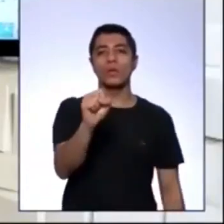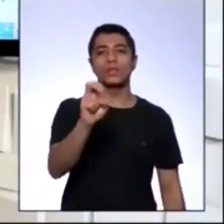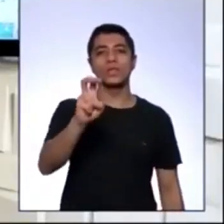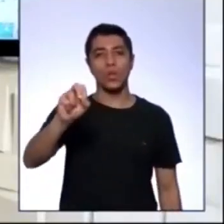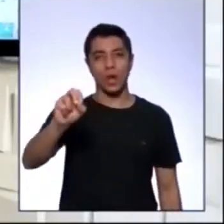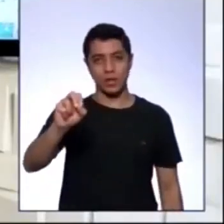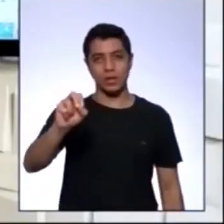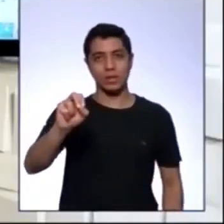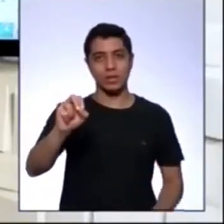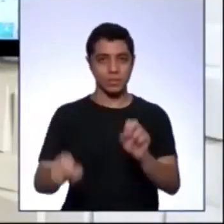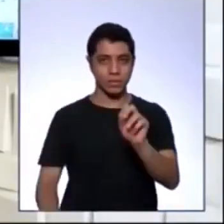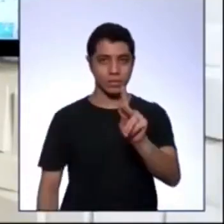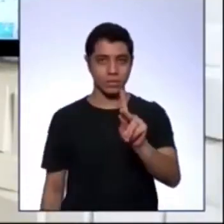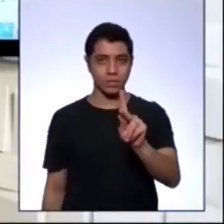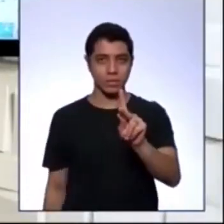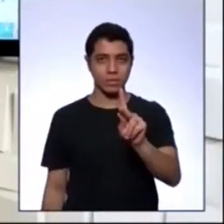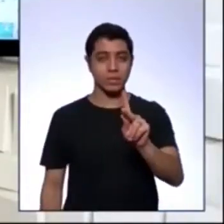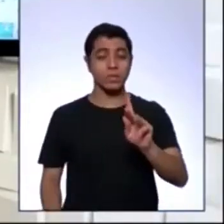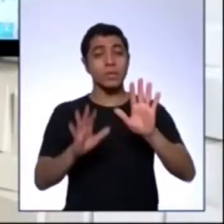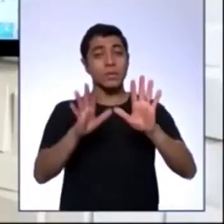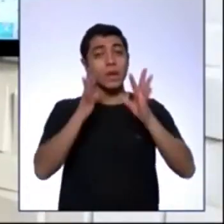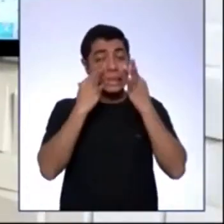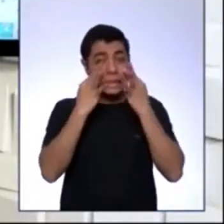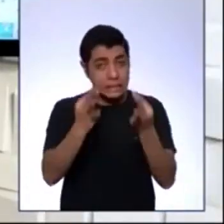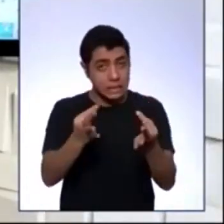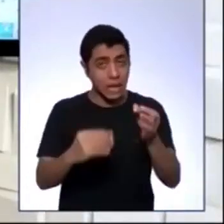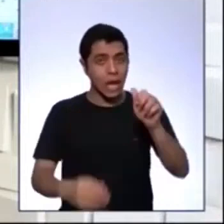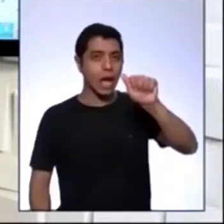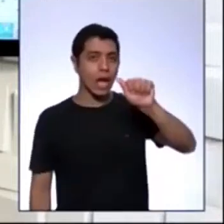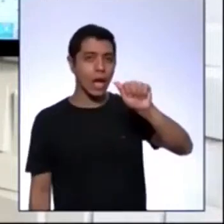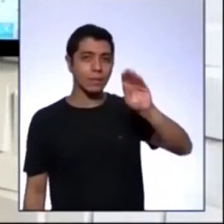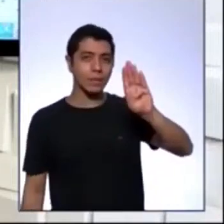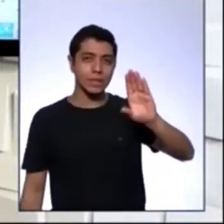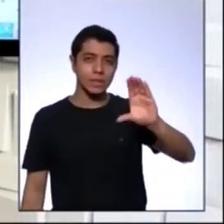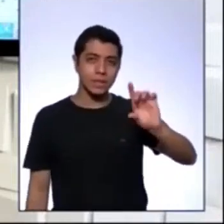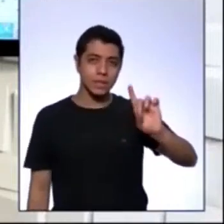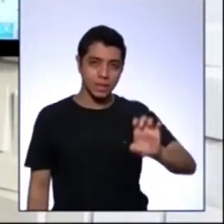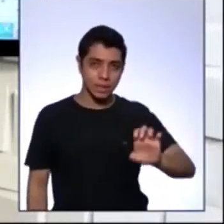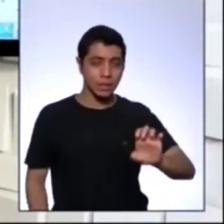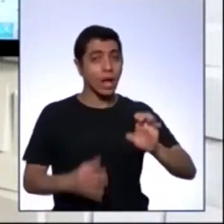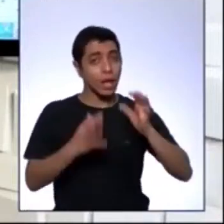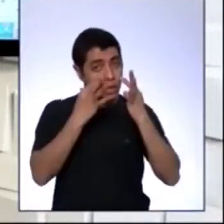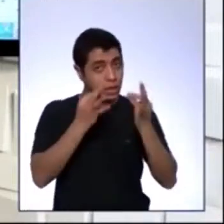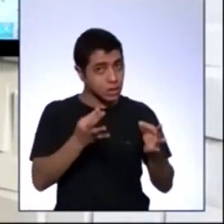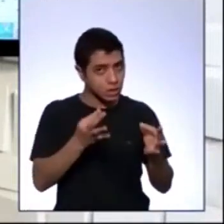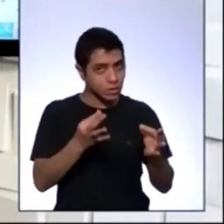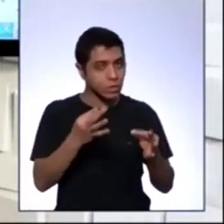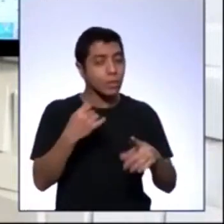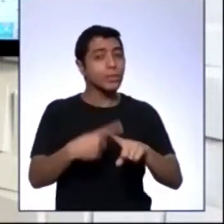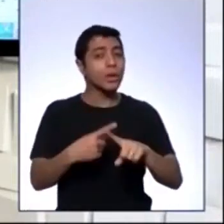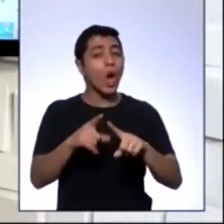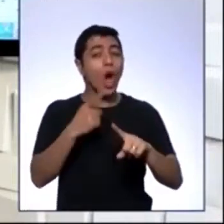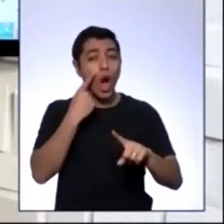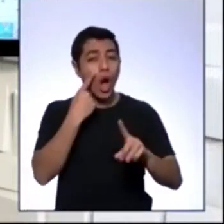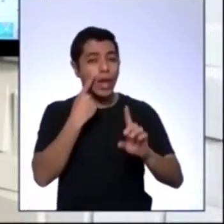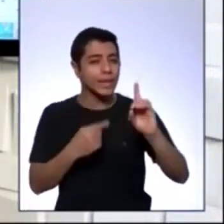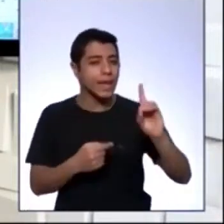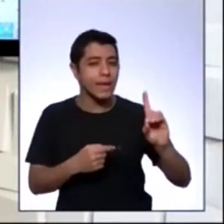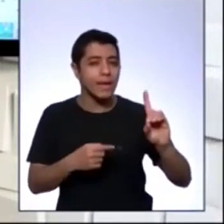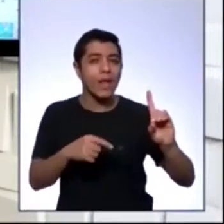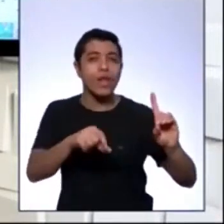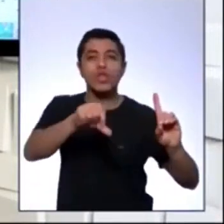muito não porque por causa das out o invadem a letra D 9.4